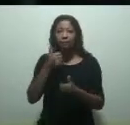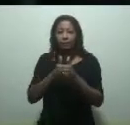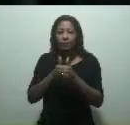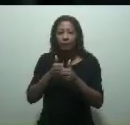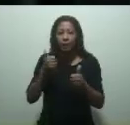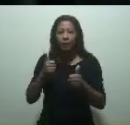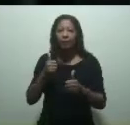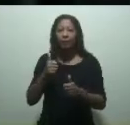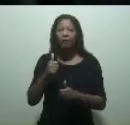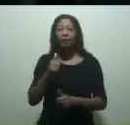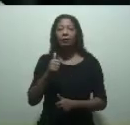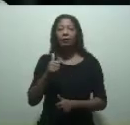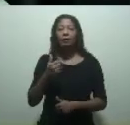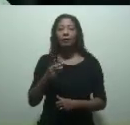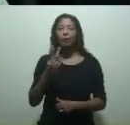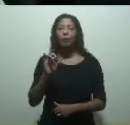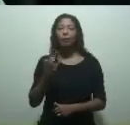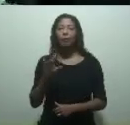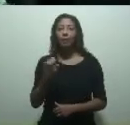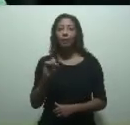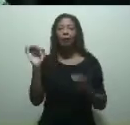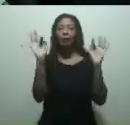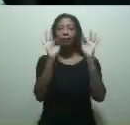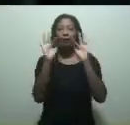Feliz, nesta cidade.